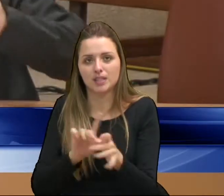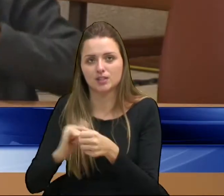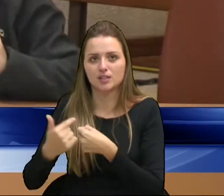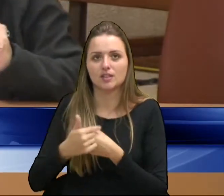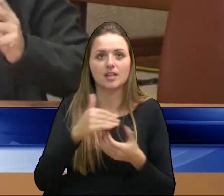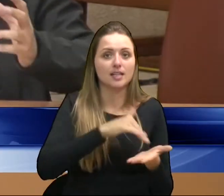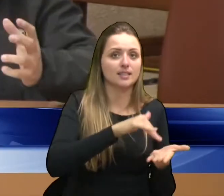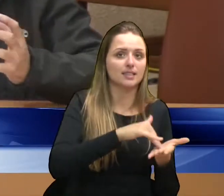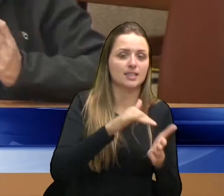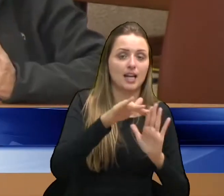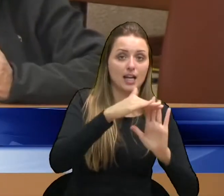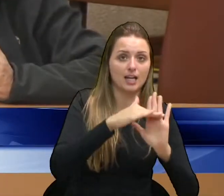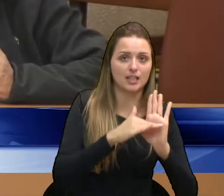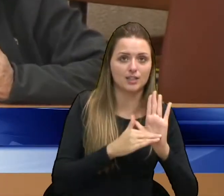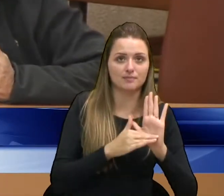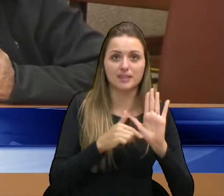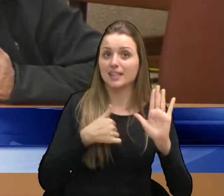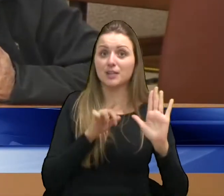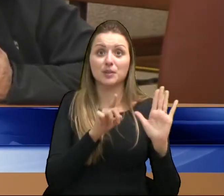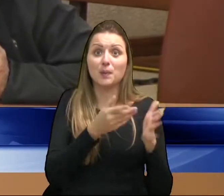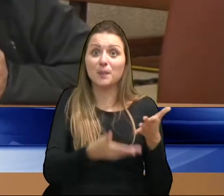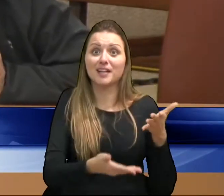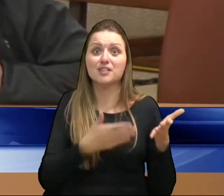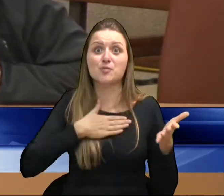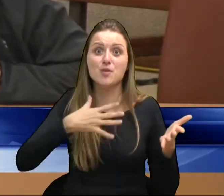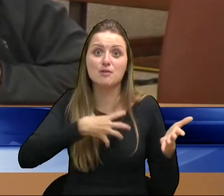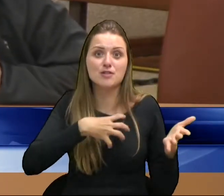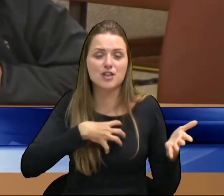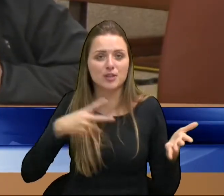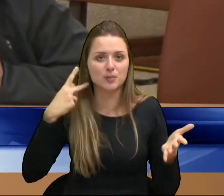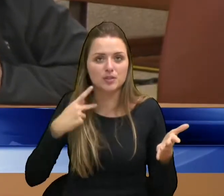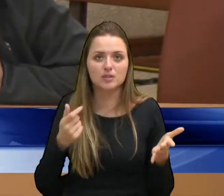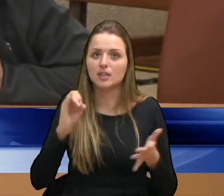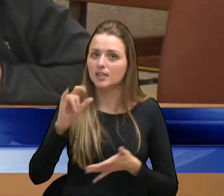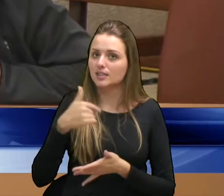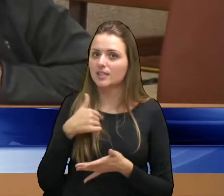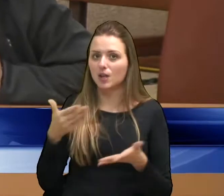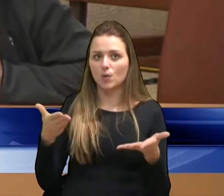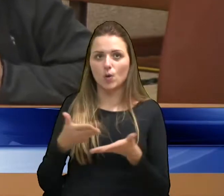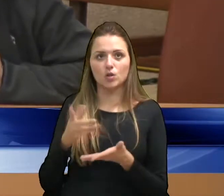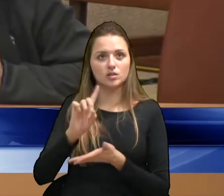secretário de Planejamento, eu não perdi o cacuete. Se eu tivesse na secretaria hoje, eu também não